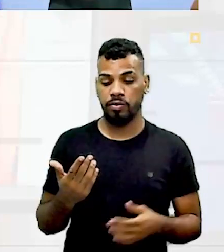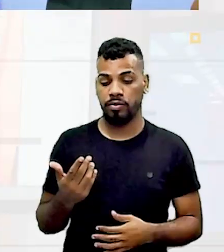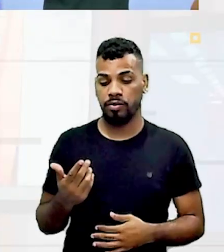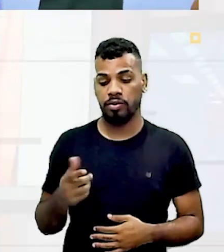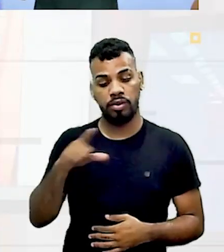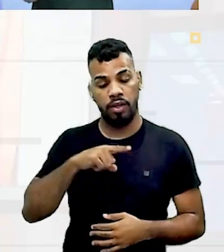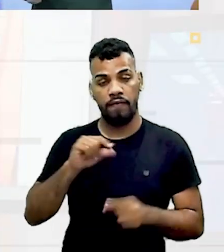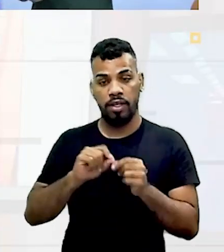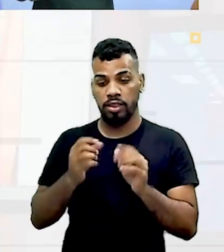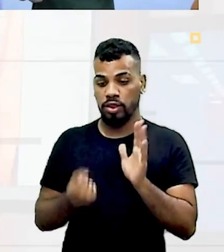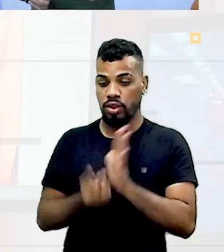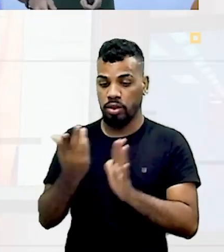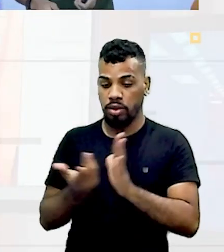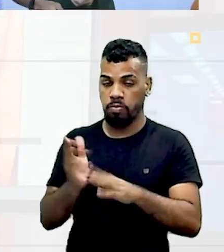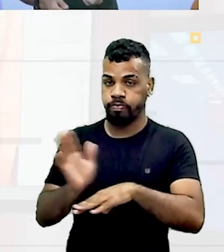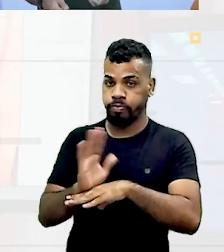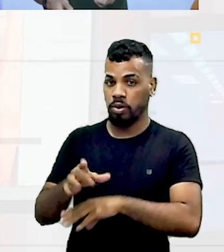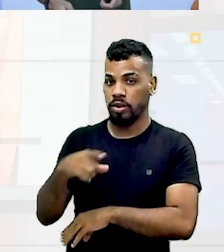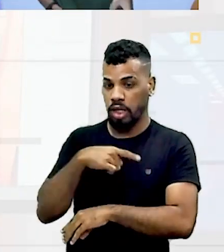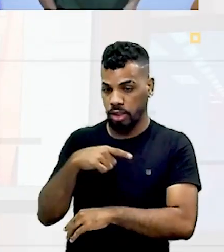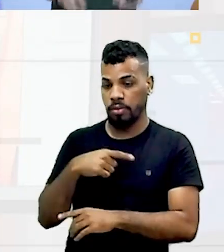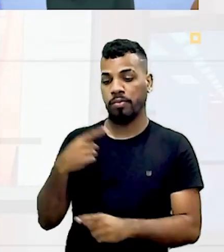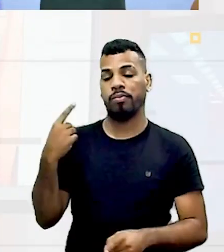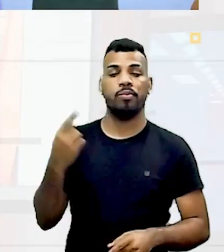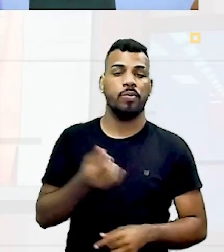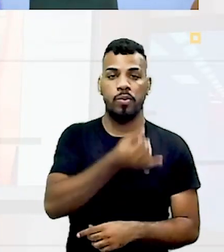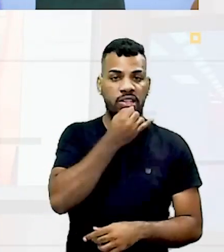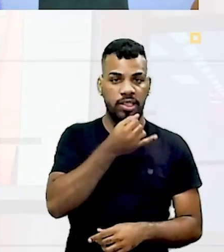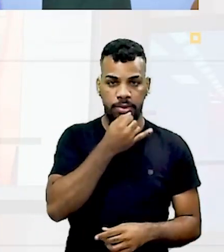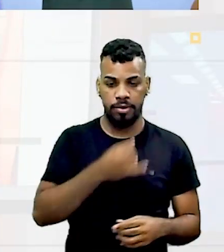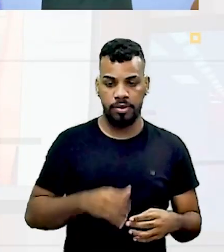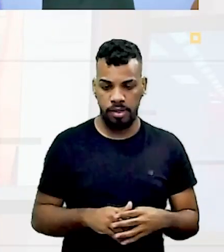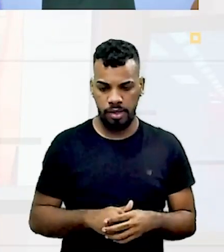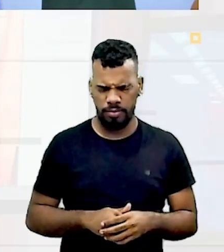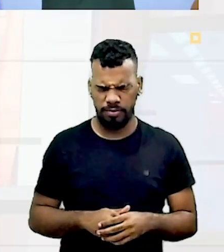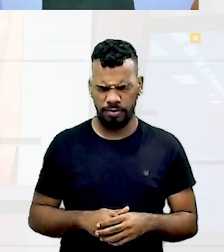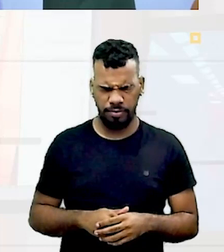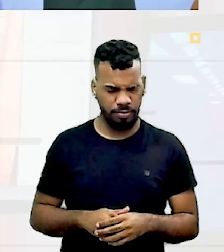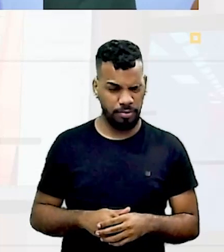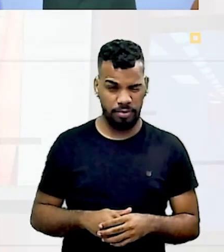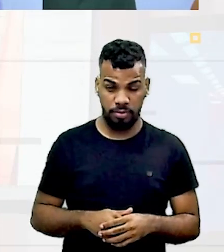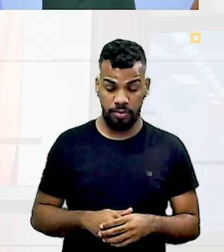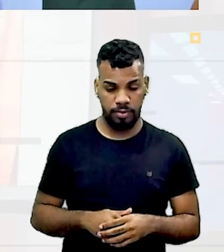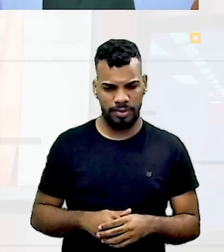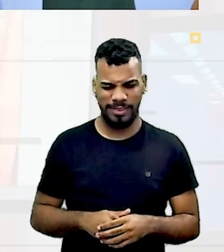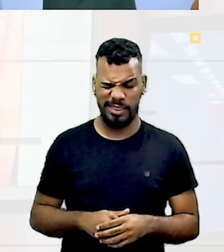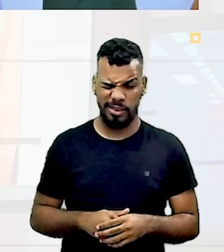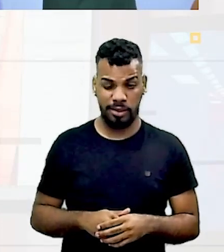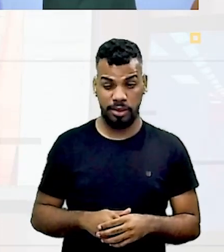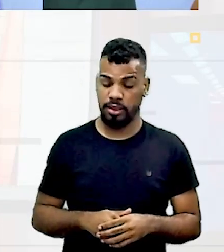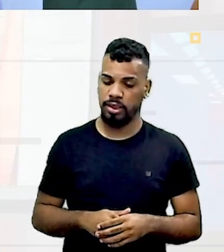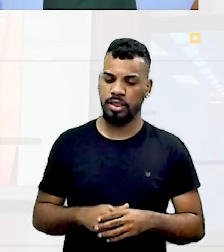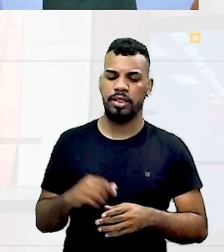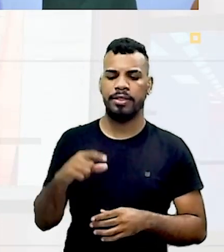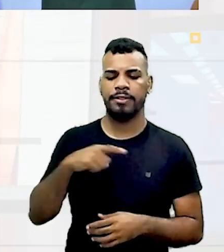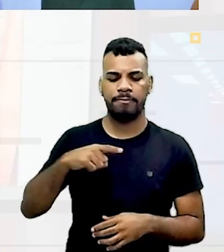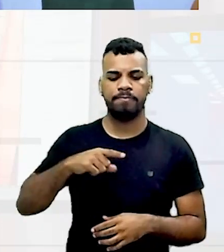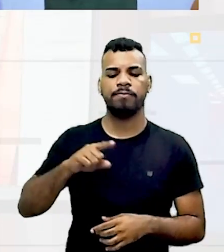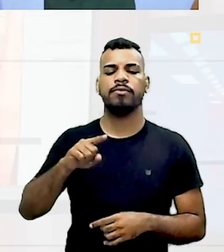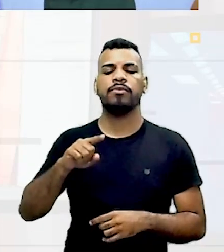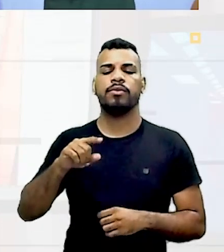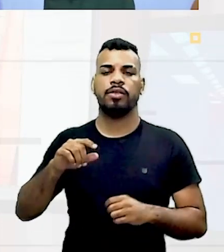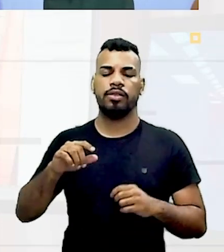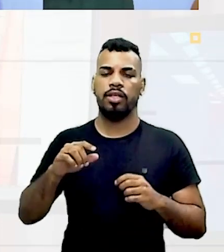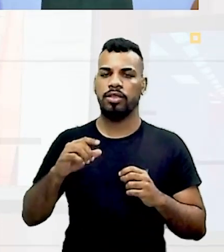produção cinematográfica. Por exemplo, tem uma câmera posicionada perfeitamente para ver a